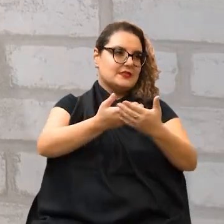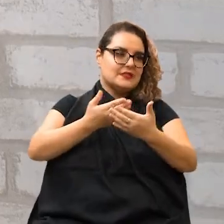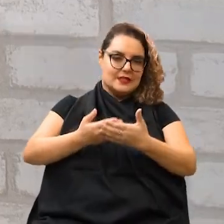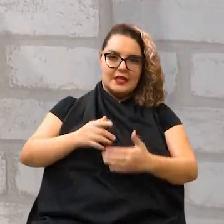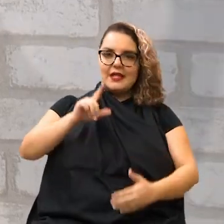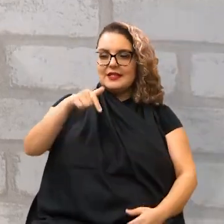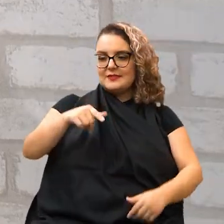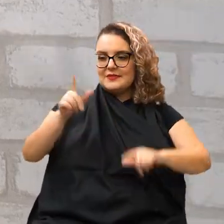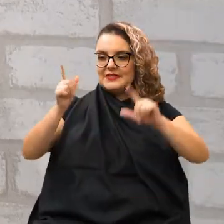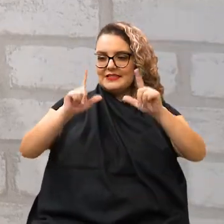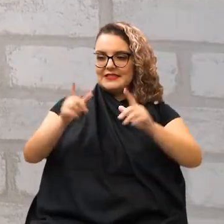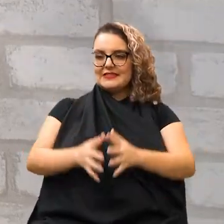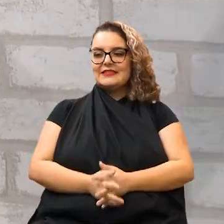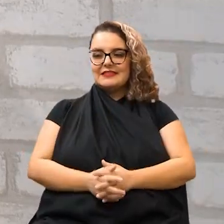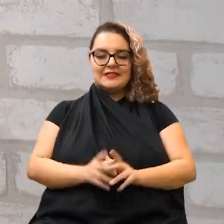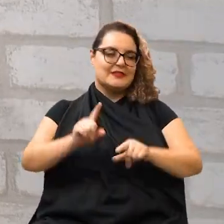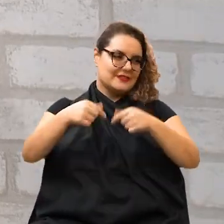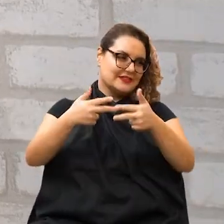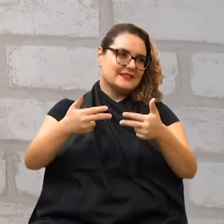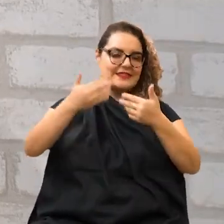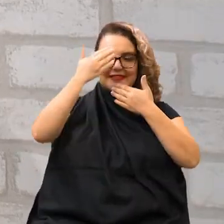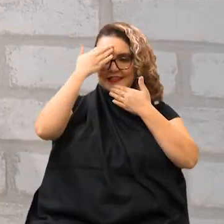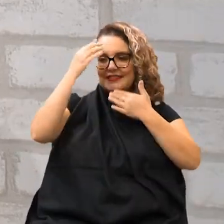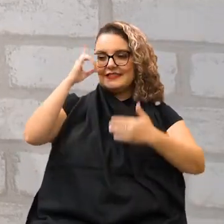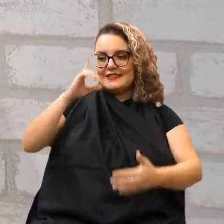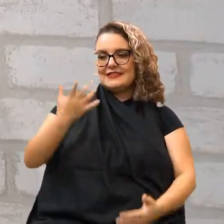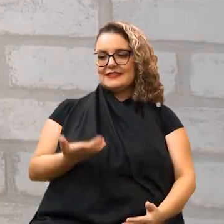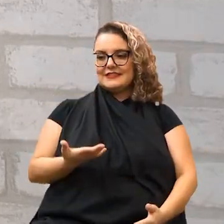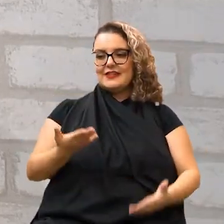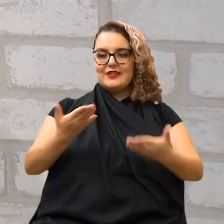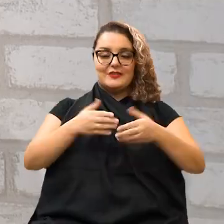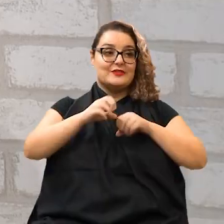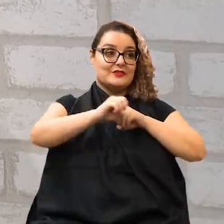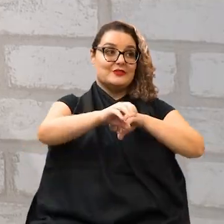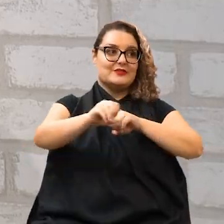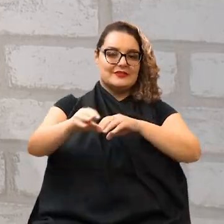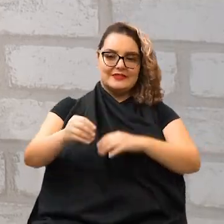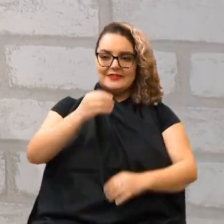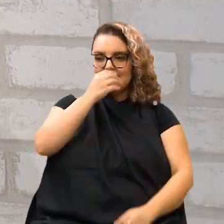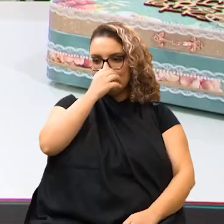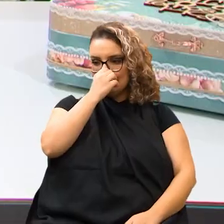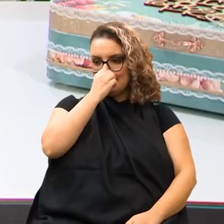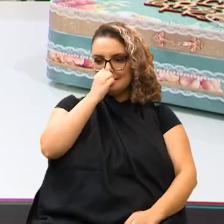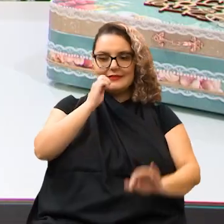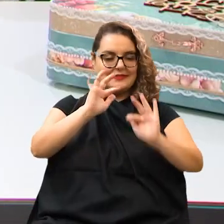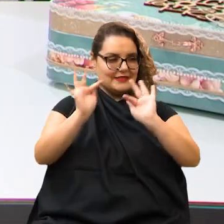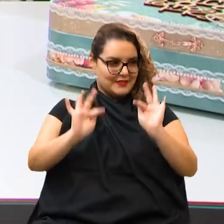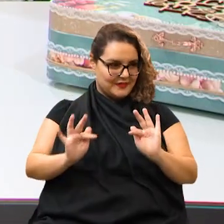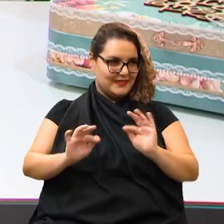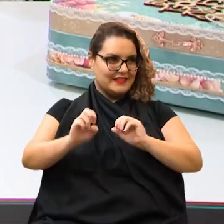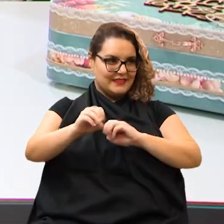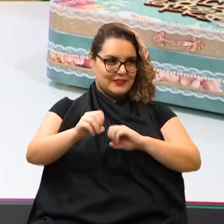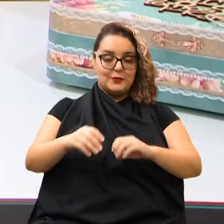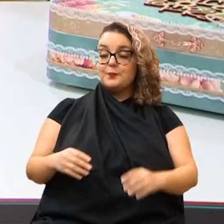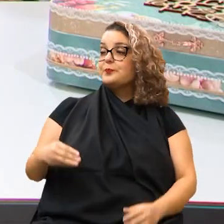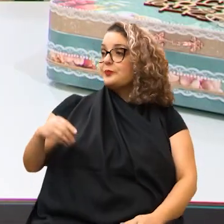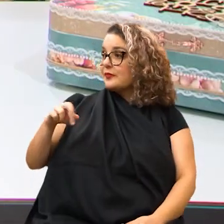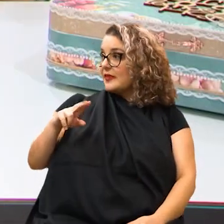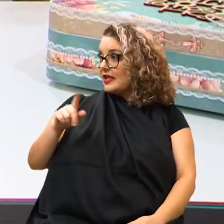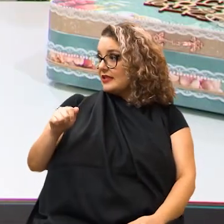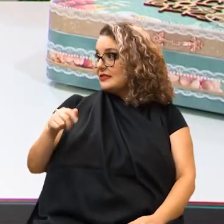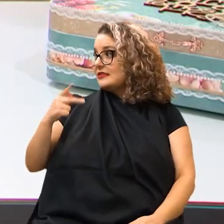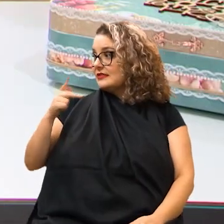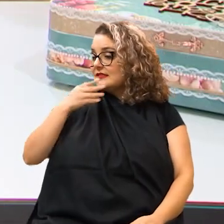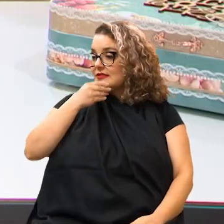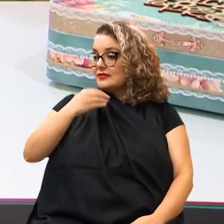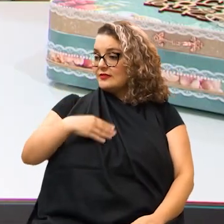sala de aula, e aí foi para a TV e muito mais coisa. E graças a Deus hoje eu dou muita aula e sou muito feliz dando aula. Marisa,